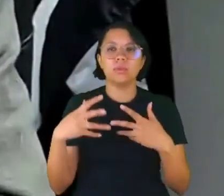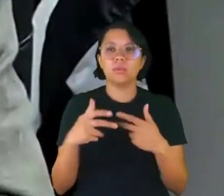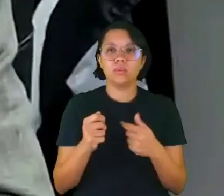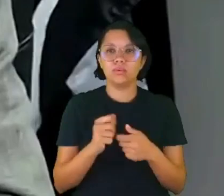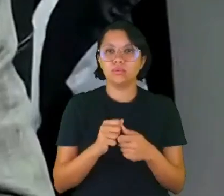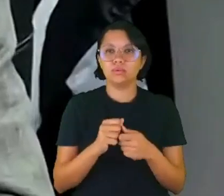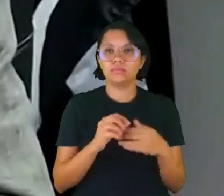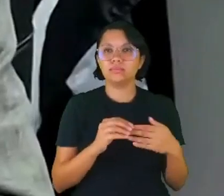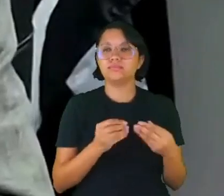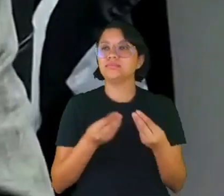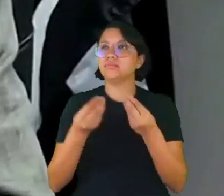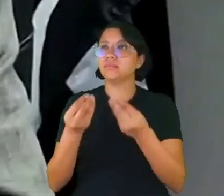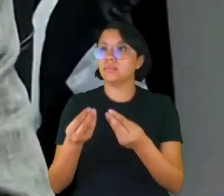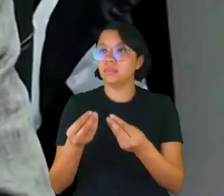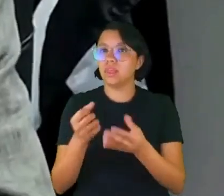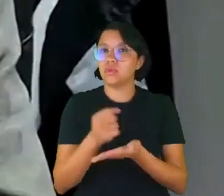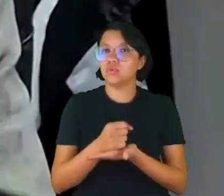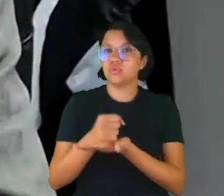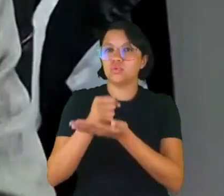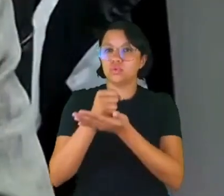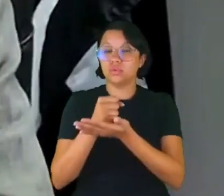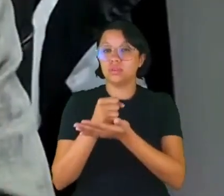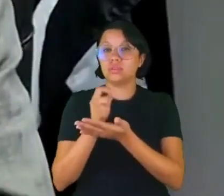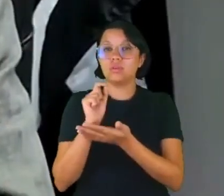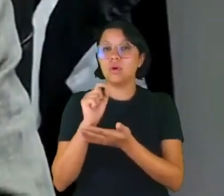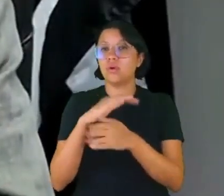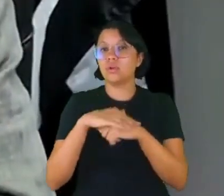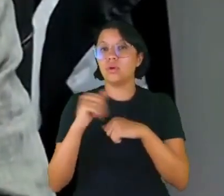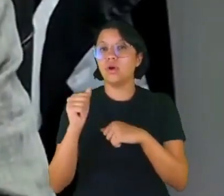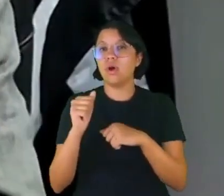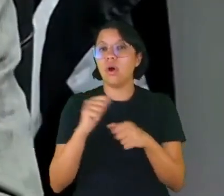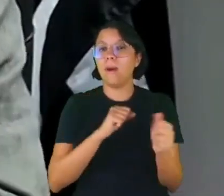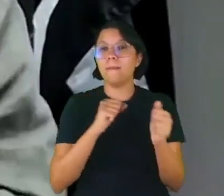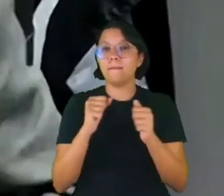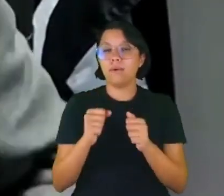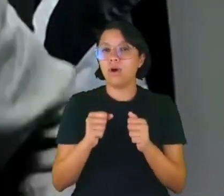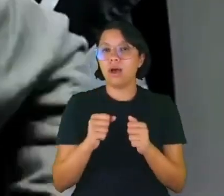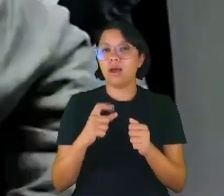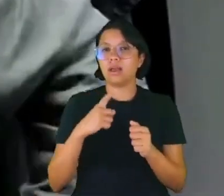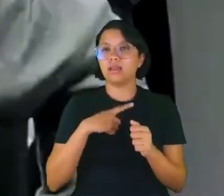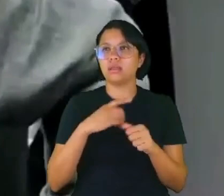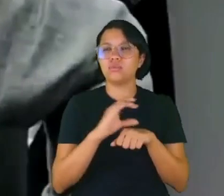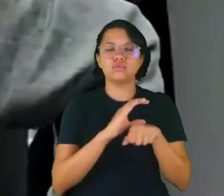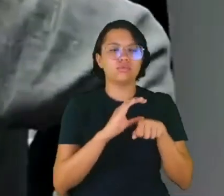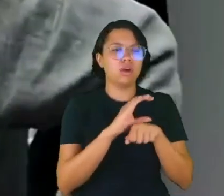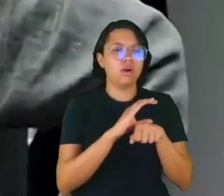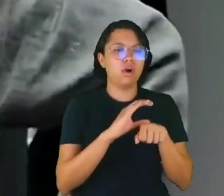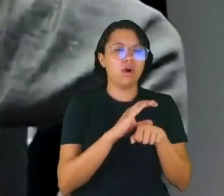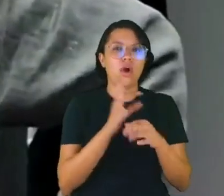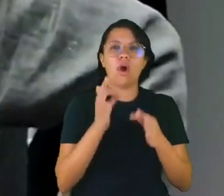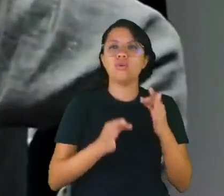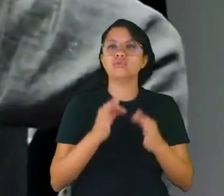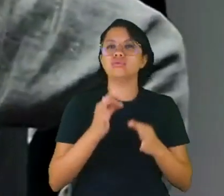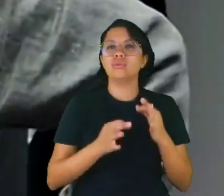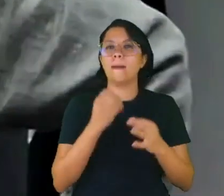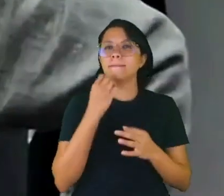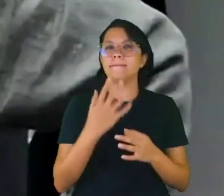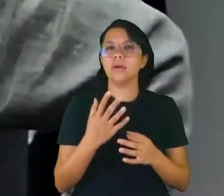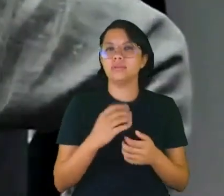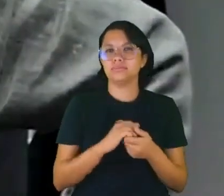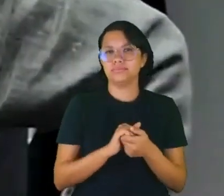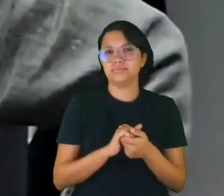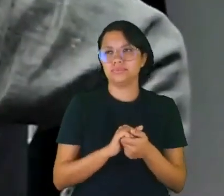isso dá sustentação àquilo que nós chamamos de poder termos uma Constituição que julguemos